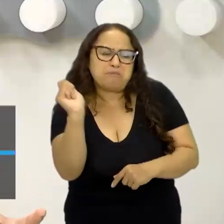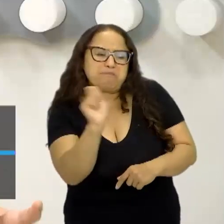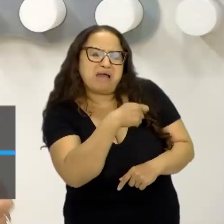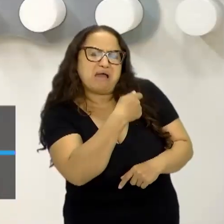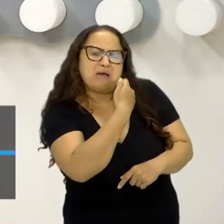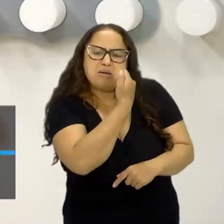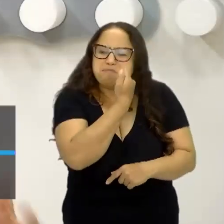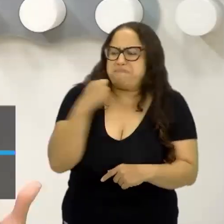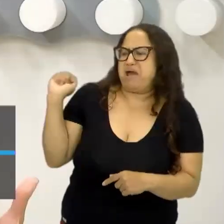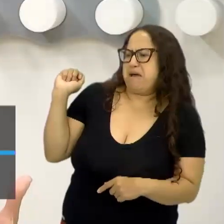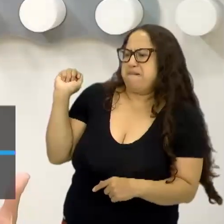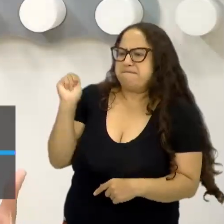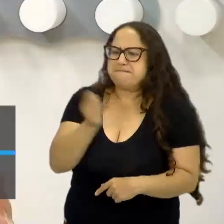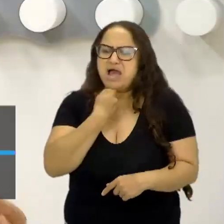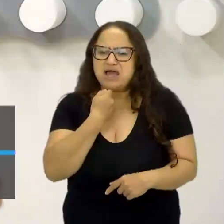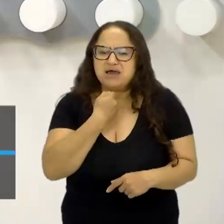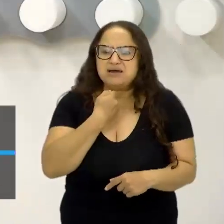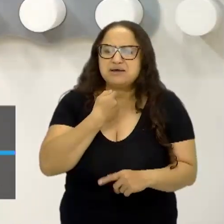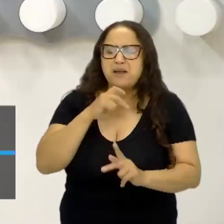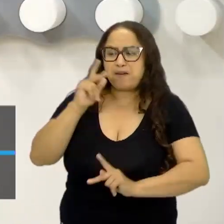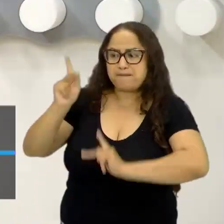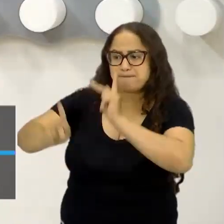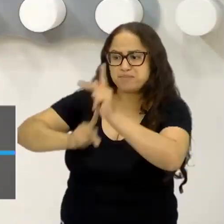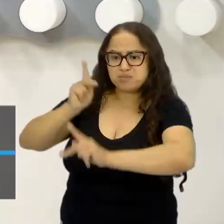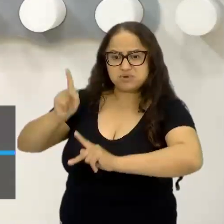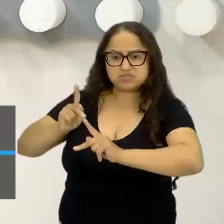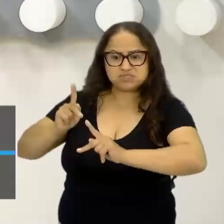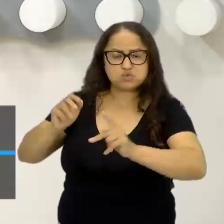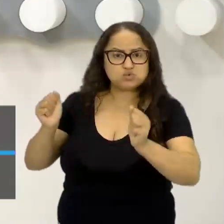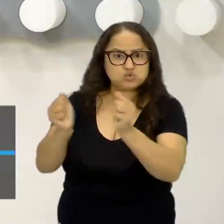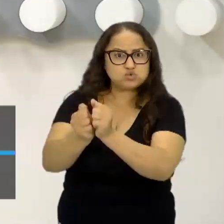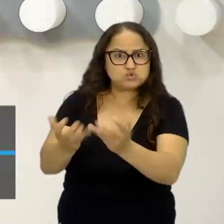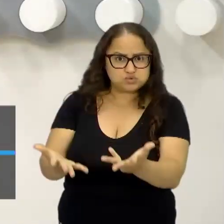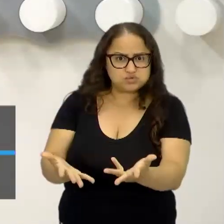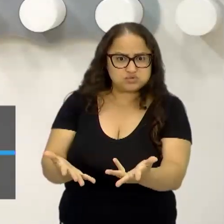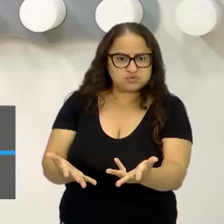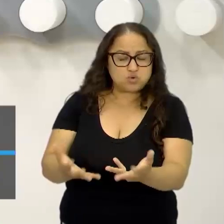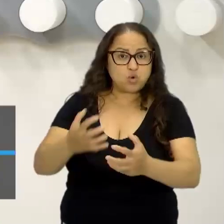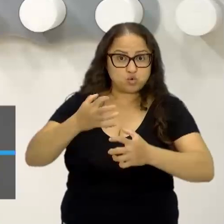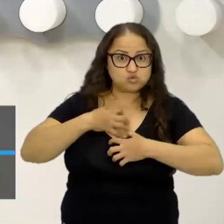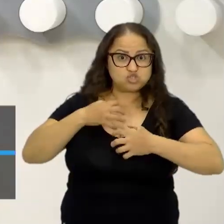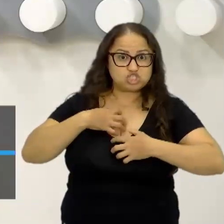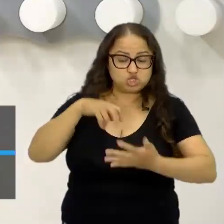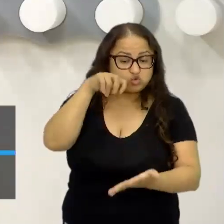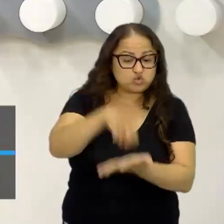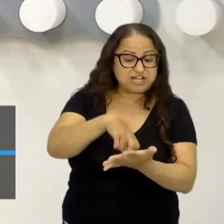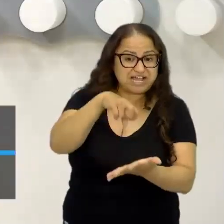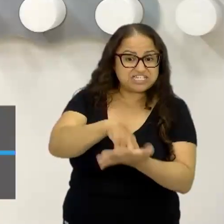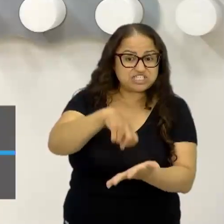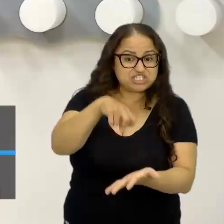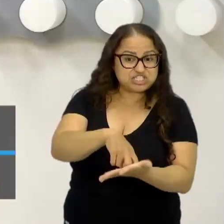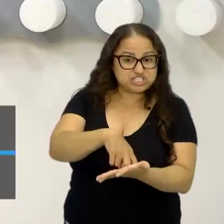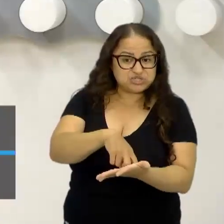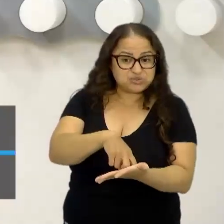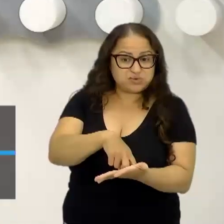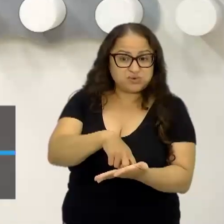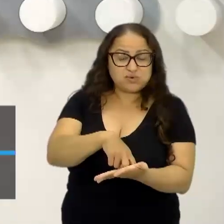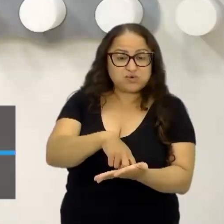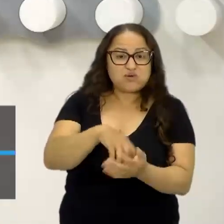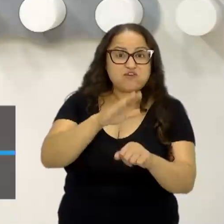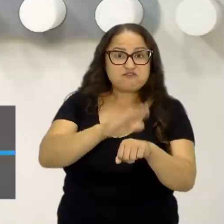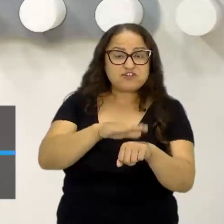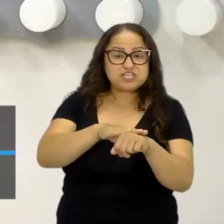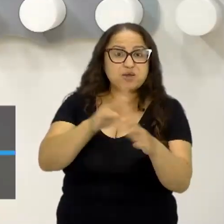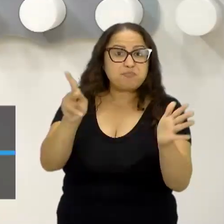publicamente. Então, essa forma da punição que é construída pelo